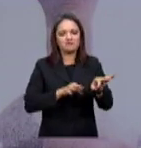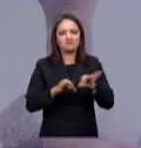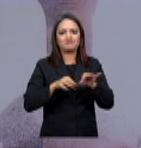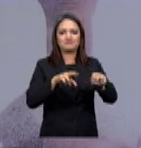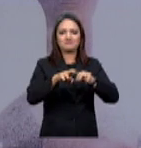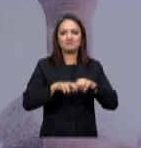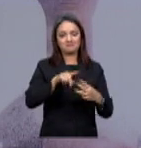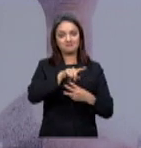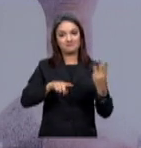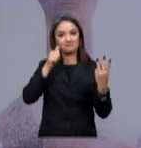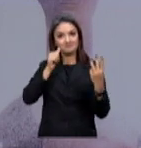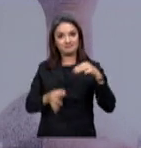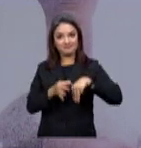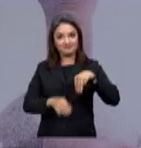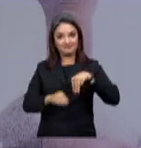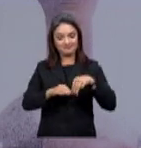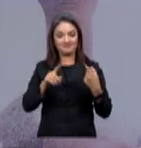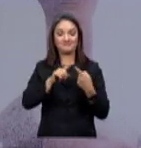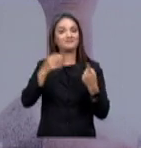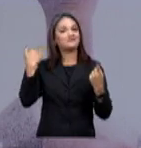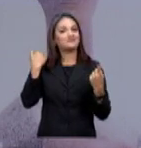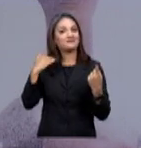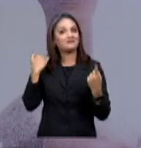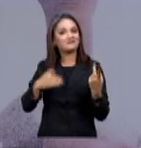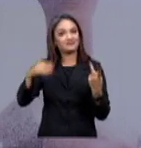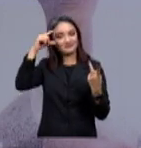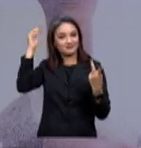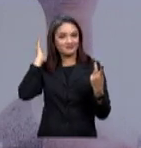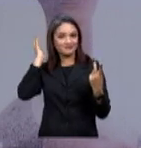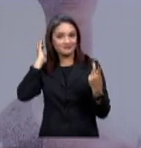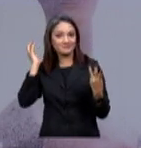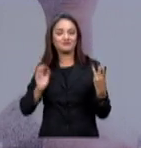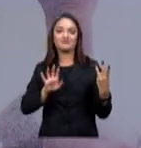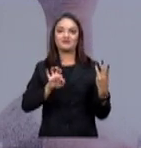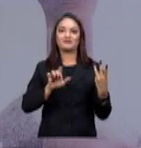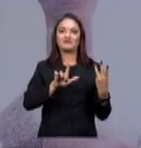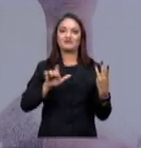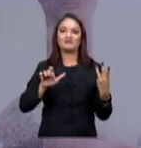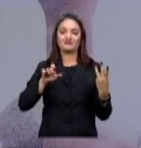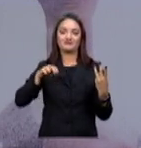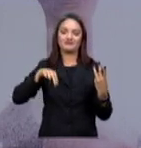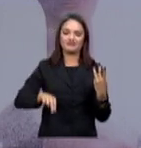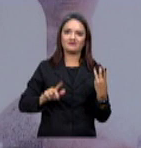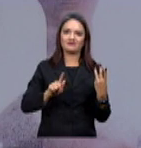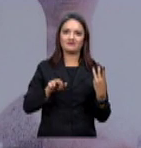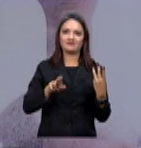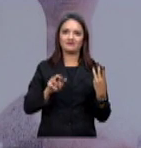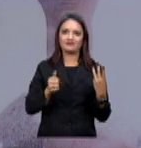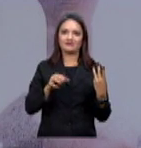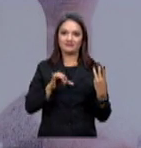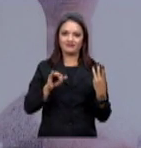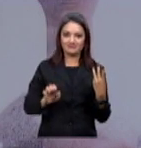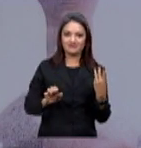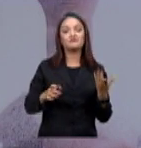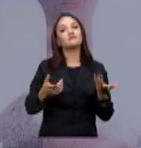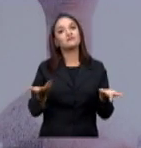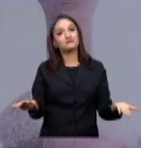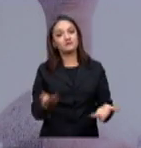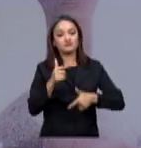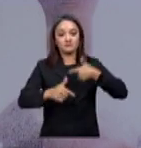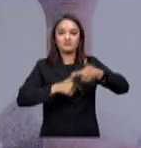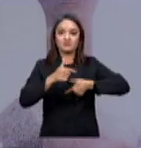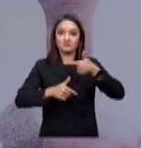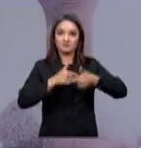há senhoras ministras Cármen Lúcia ela inglês e rosa ver que está no Exercício da presidência da suprema corte o